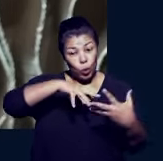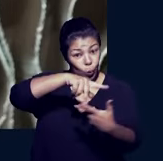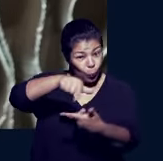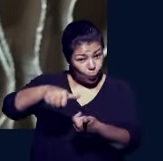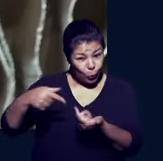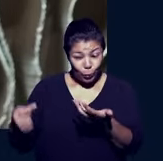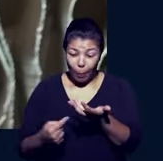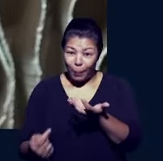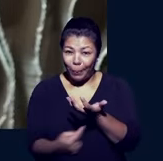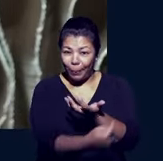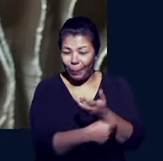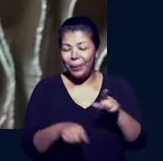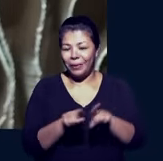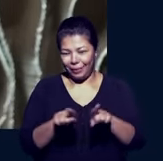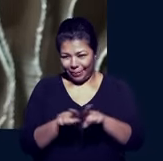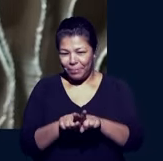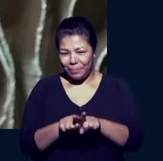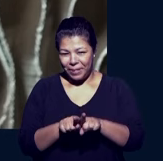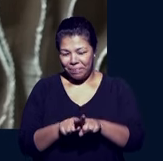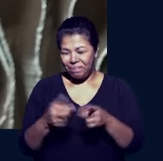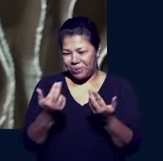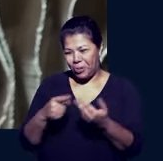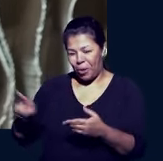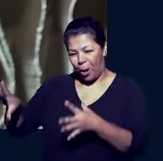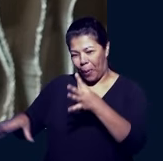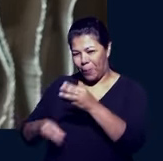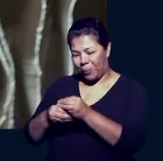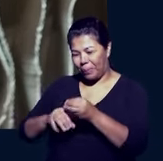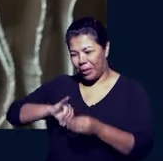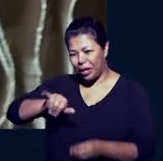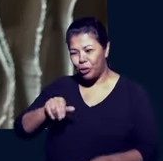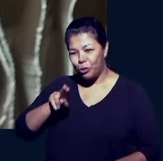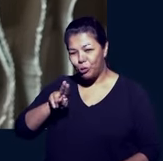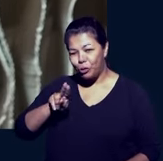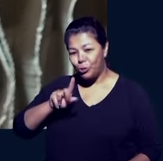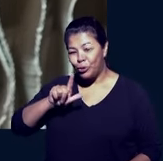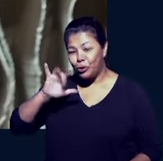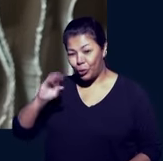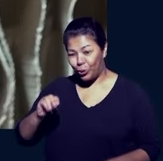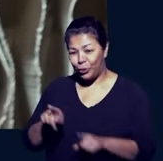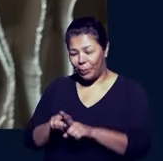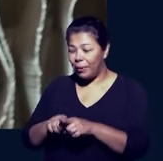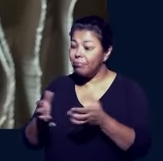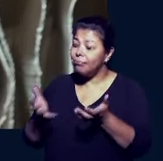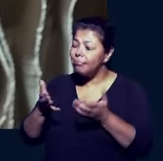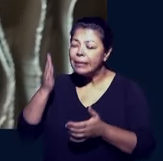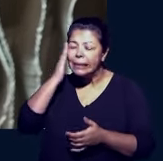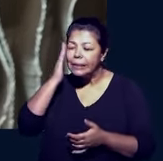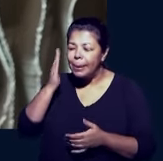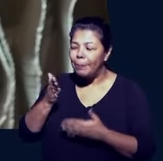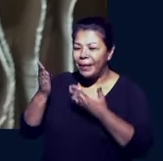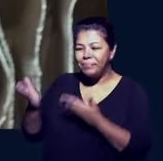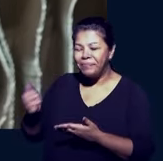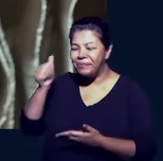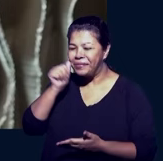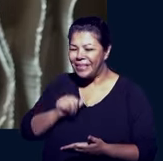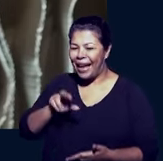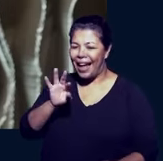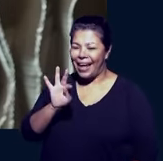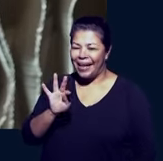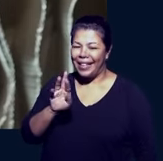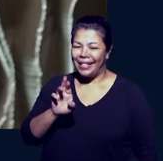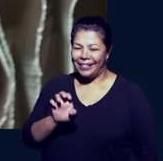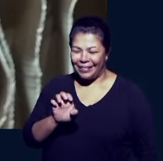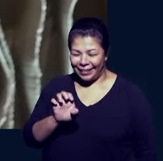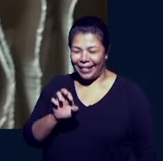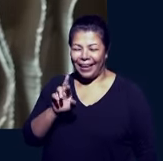e um pouco do otimismo do Júlio aqui eh Aí Eu queria ouvir um pouquinho da Senadora que que vivencia isso já há